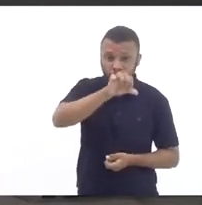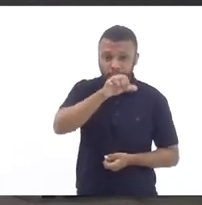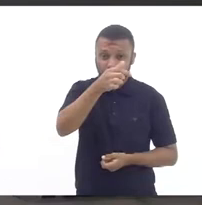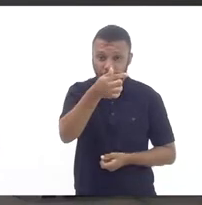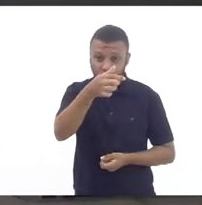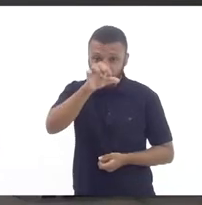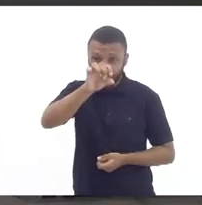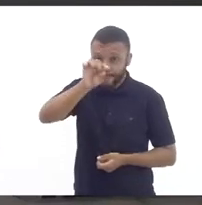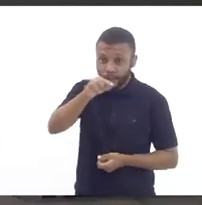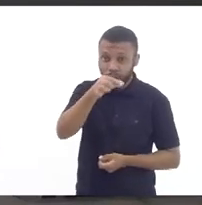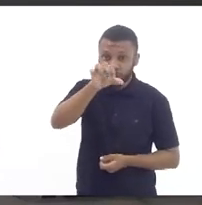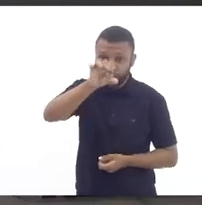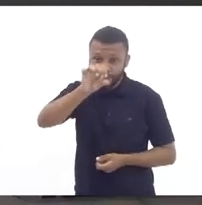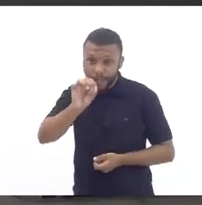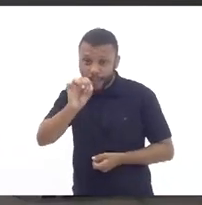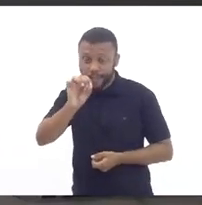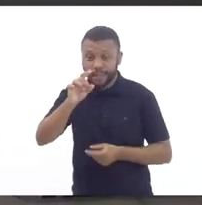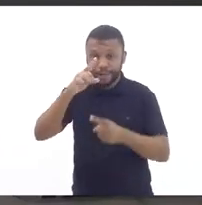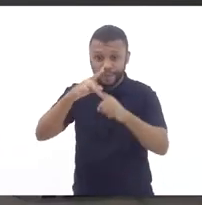R$ 1.179.90 vezes 10 a terceira dá